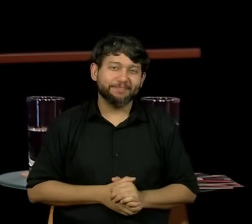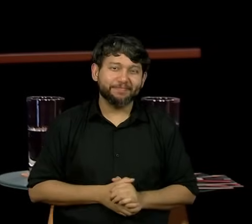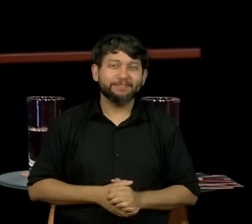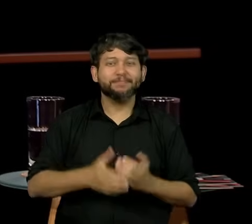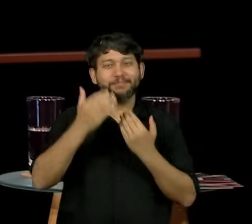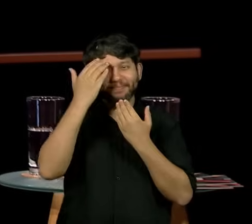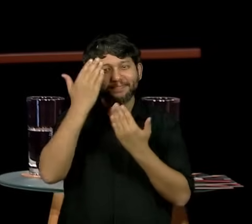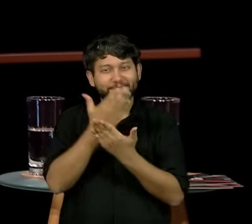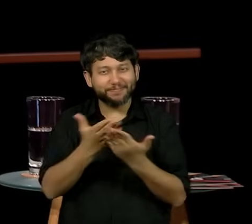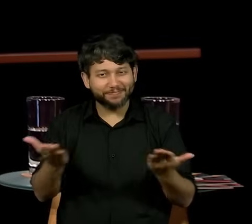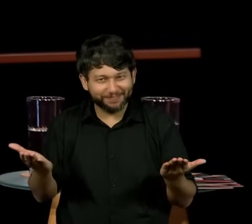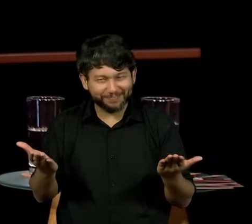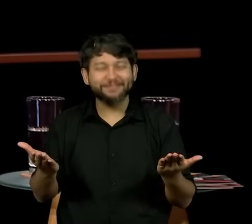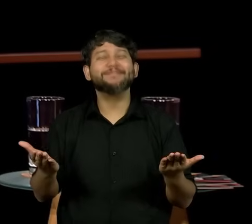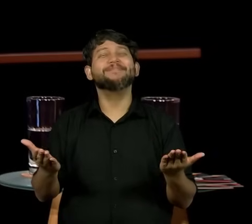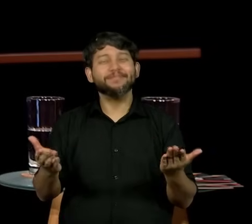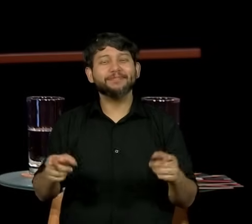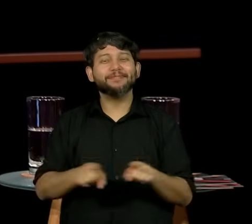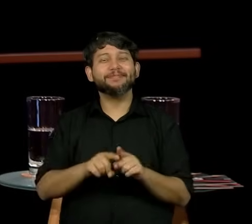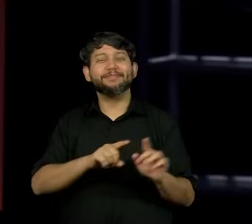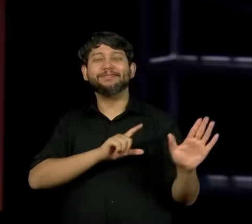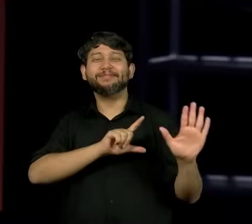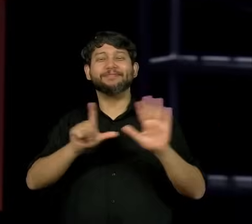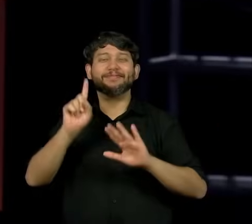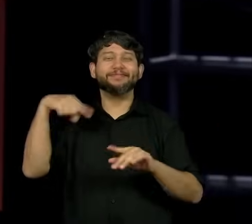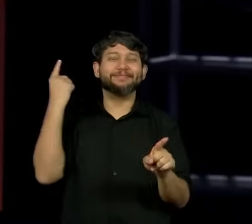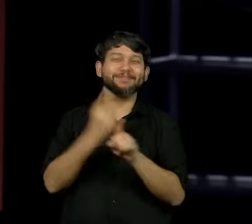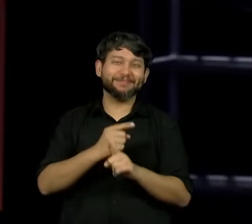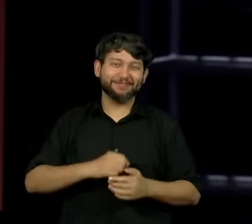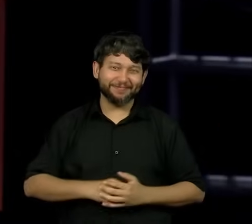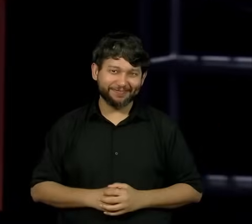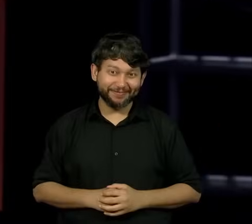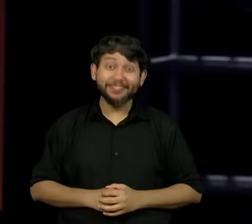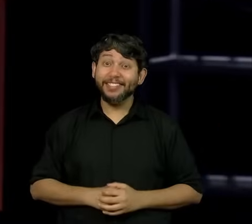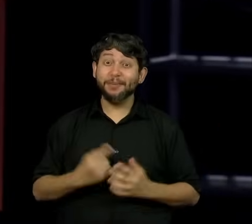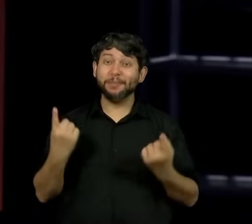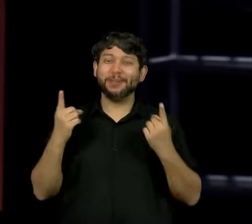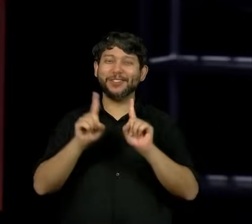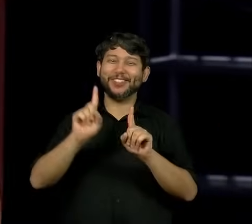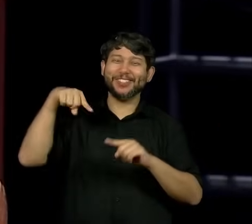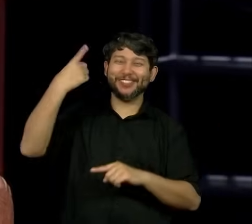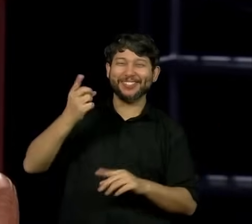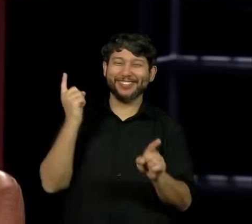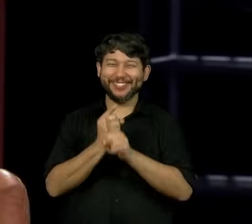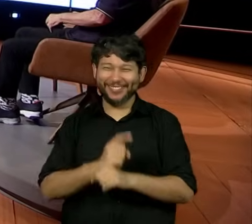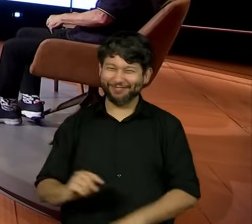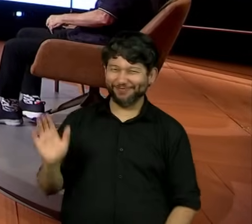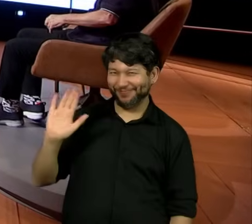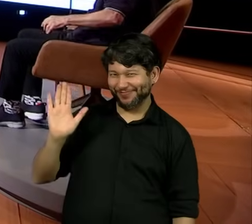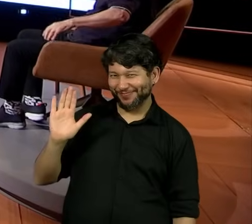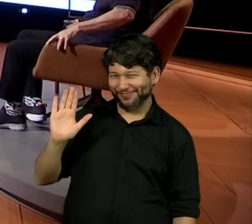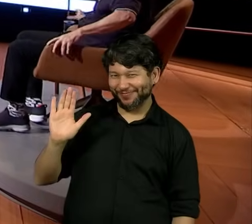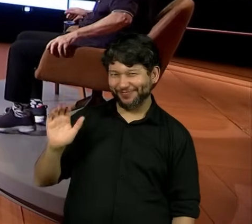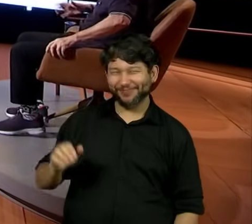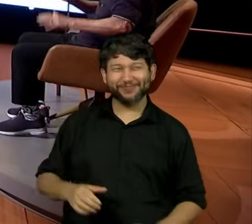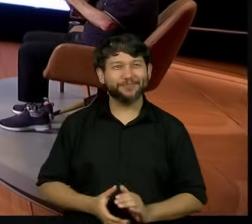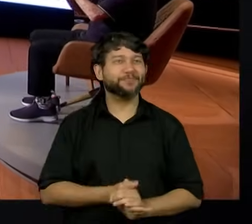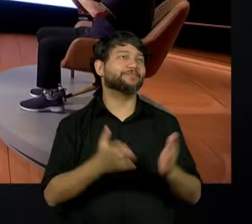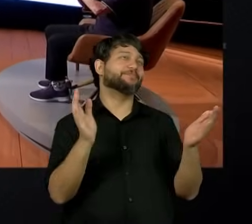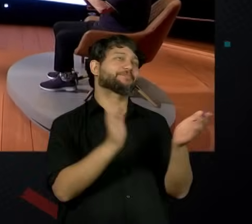Obrigado a todos que estiveram conosco até agora. Até a semana que vem. A gente se vê no próximo programa. Até lá. Muito bem.